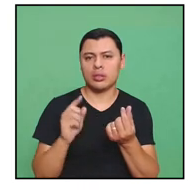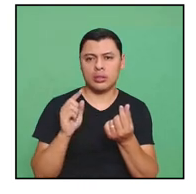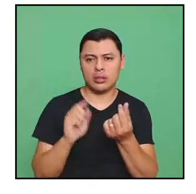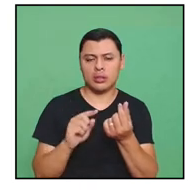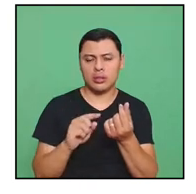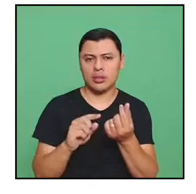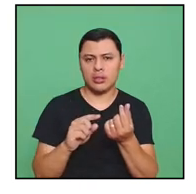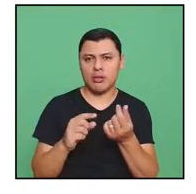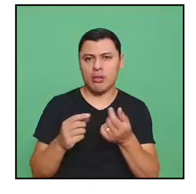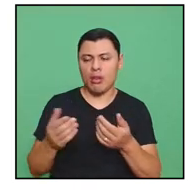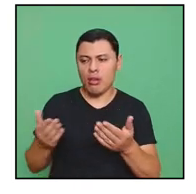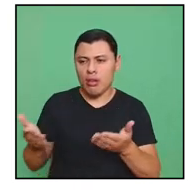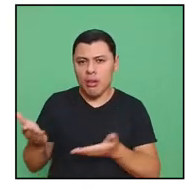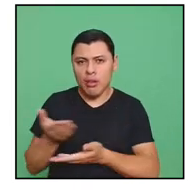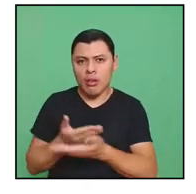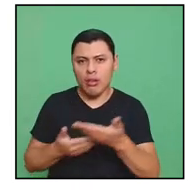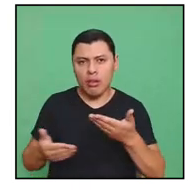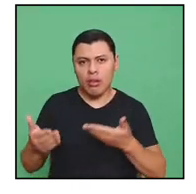pós-capitalista.